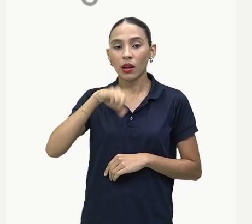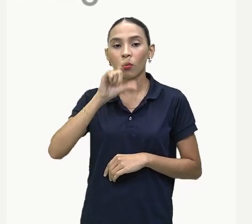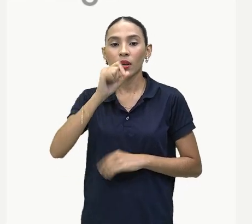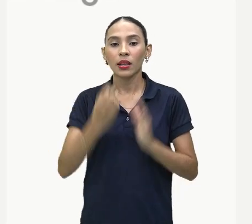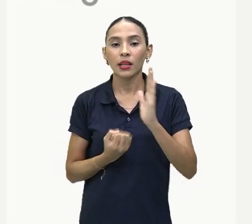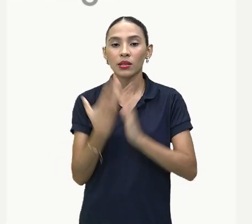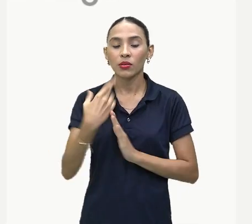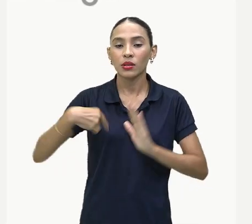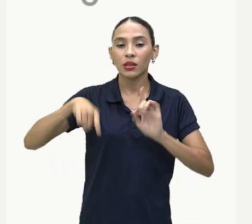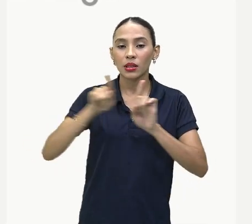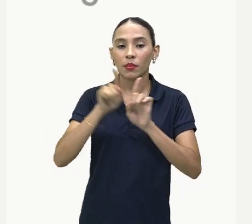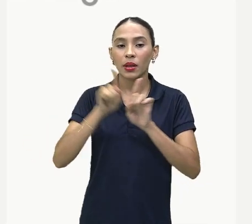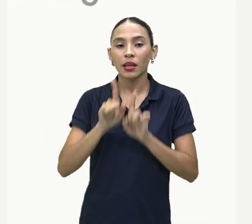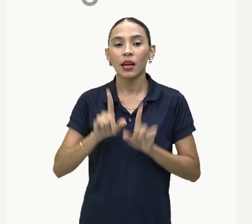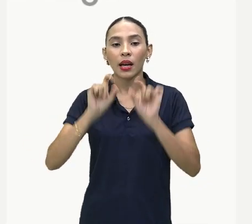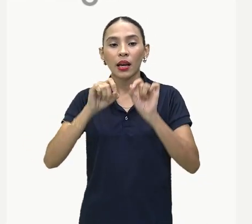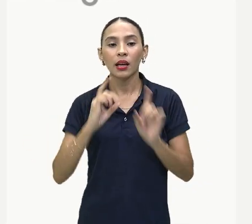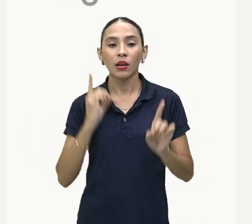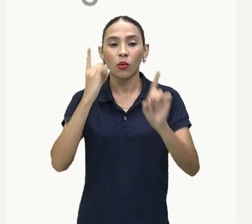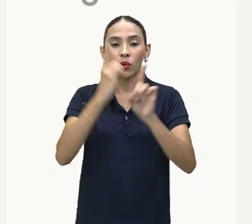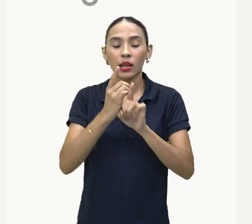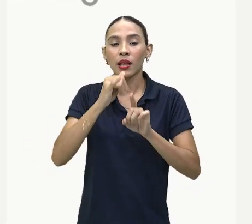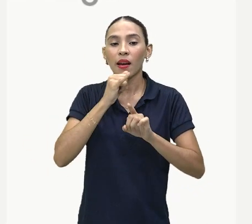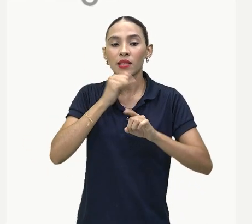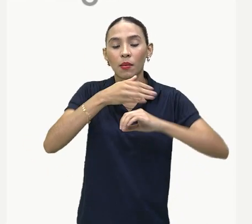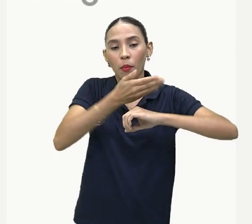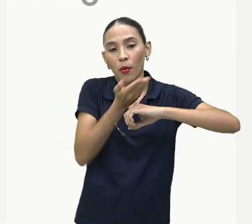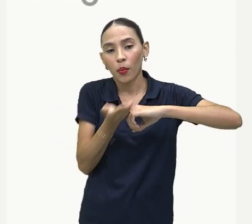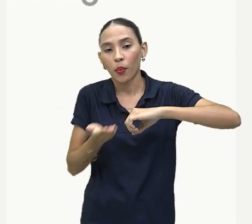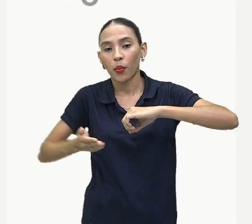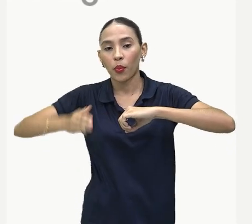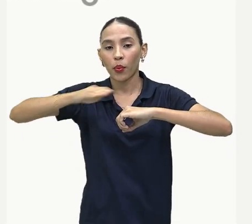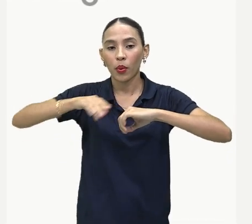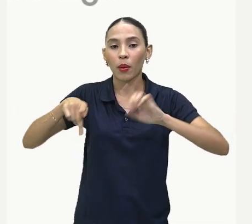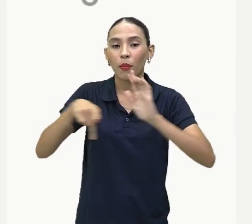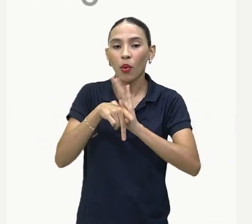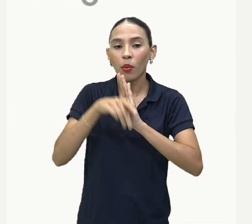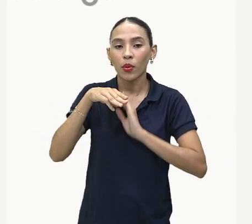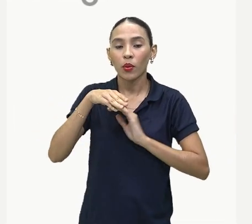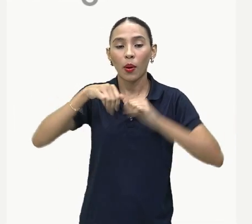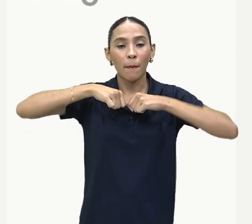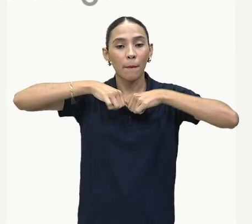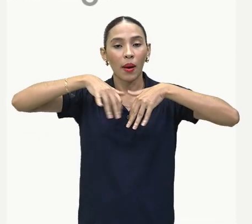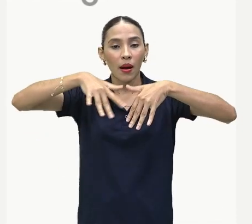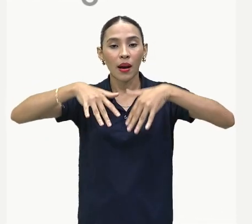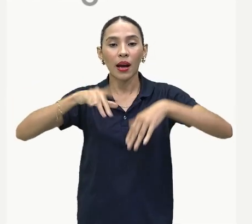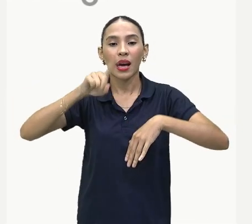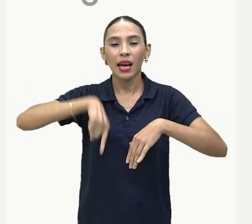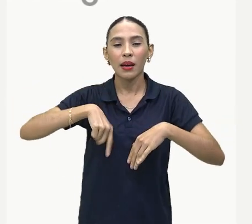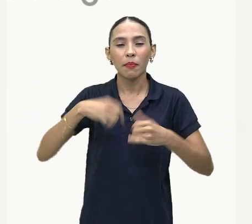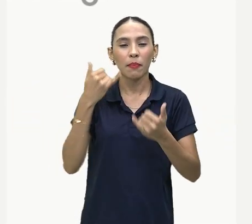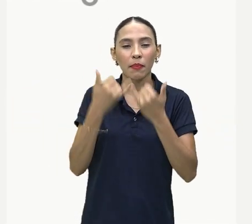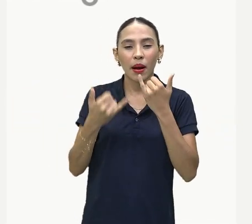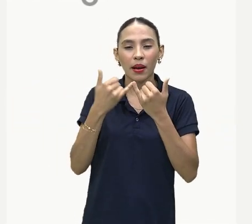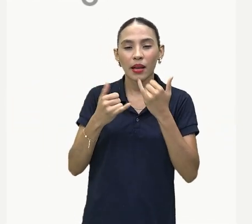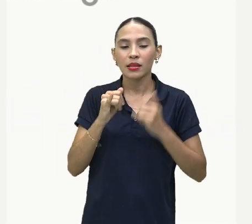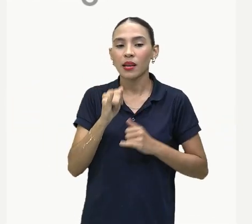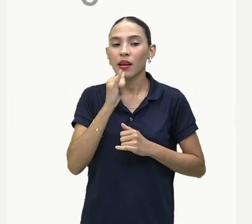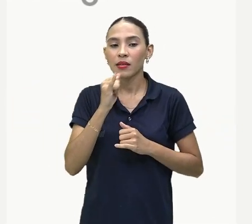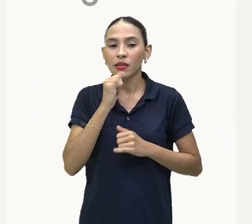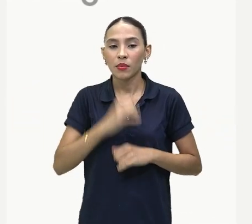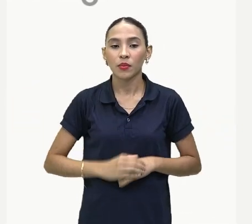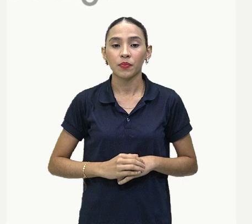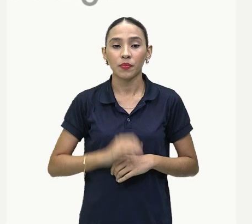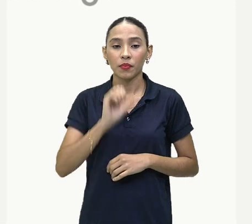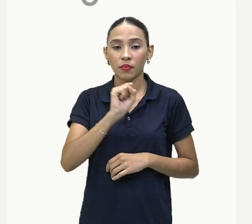em que são encontradas jazidas minerais de grande porte, como é o caso da